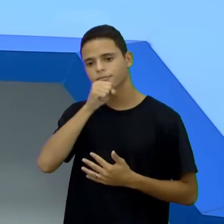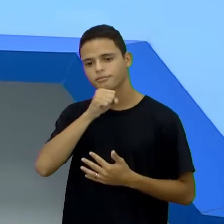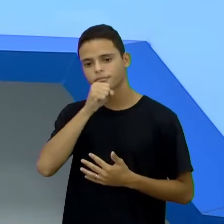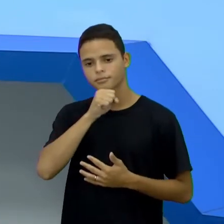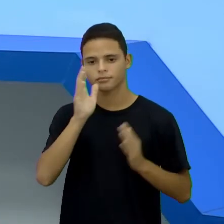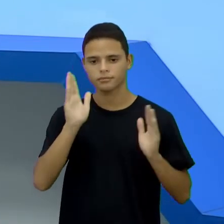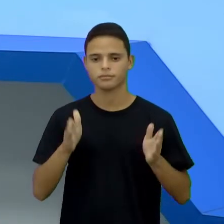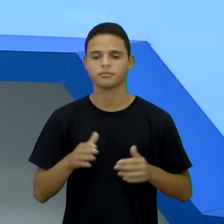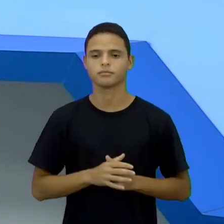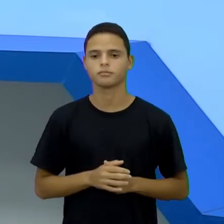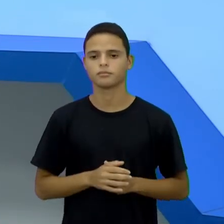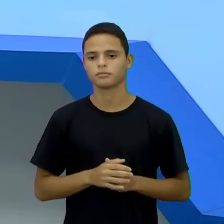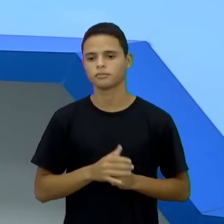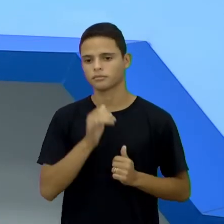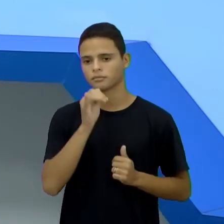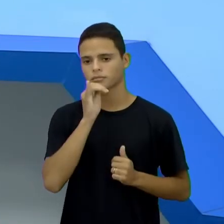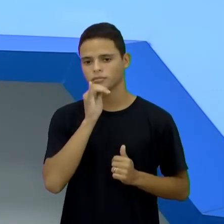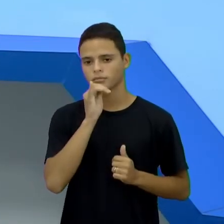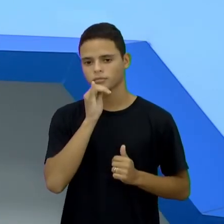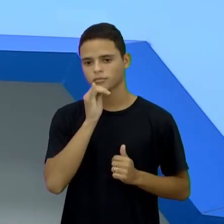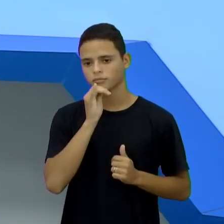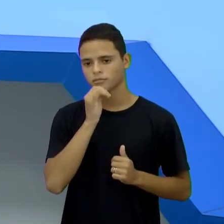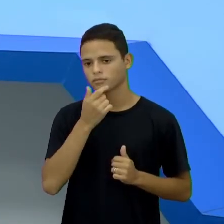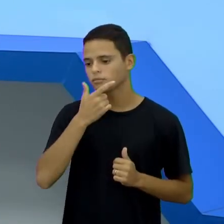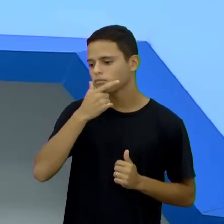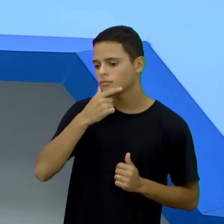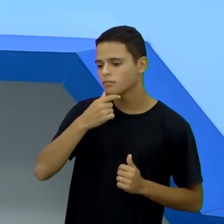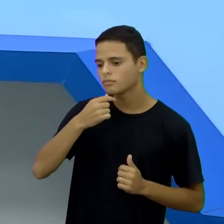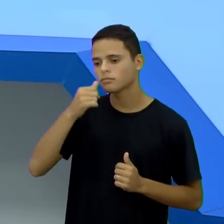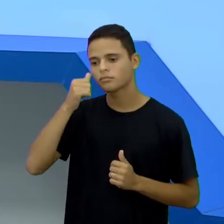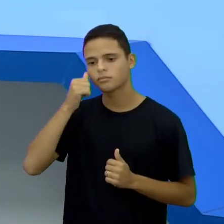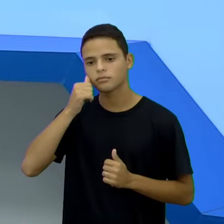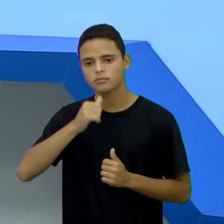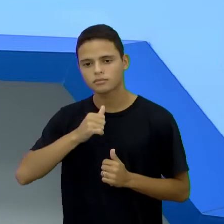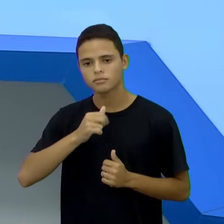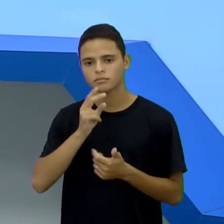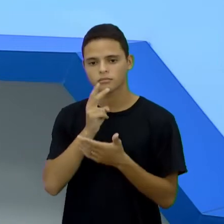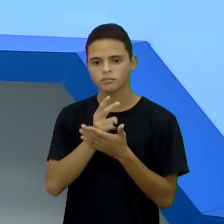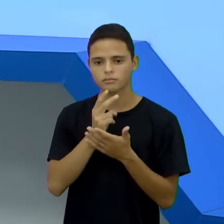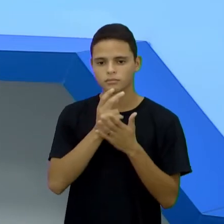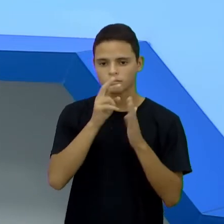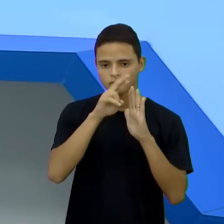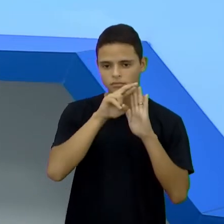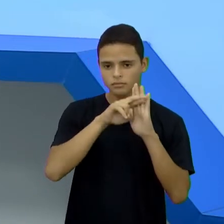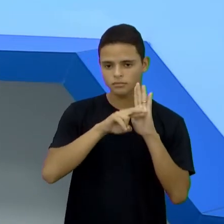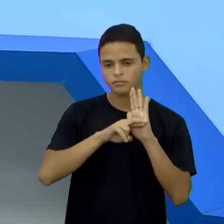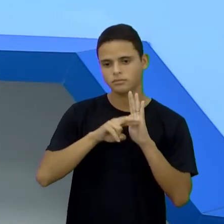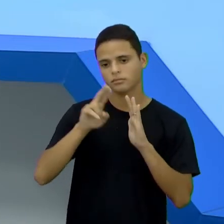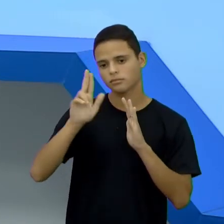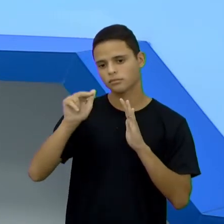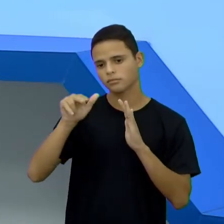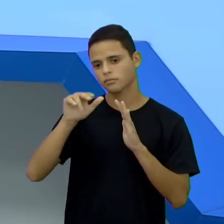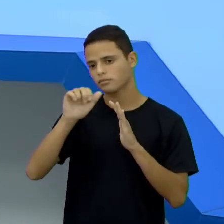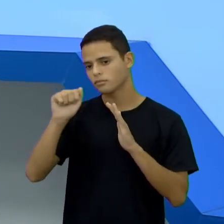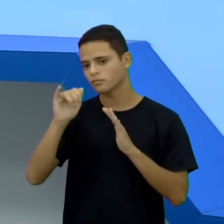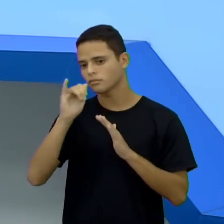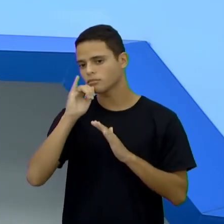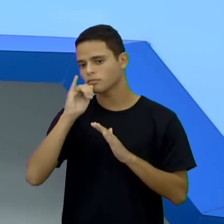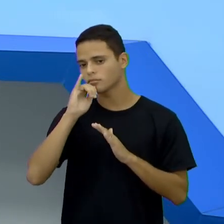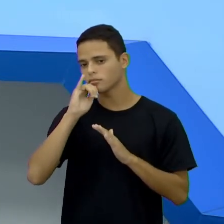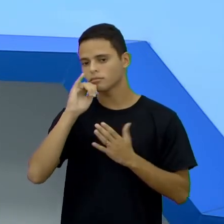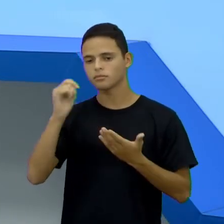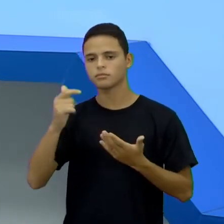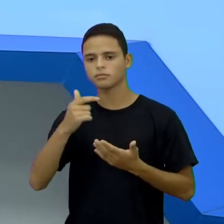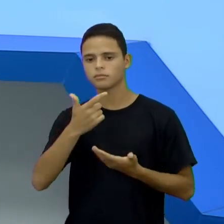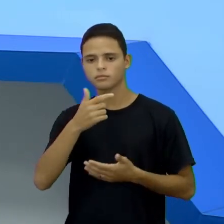assim, lugar na mesa, senhor, senhora, mas assim, sabe, muito regrado. Tipo, nunca vi, por exemplo, meus tios de pijama. Eu